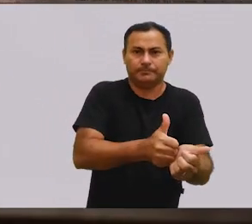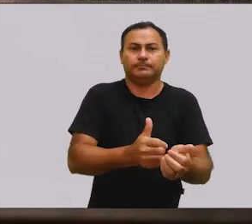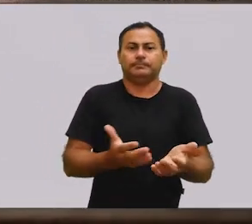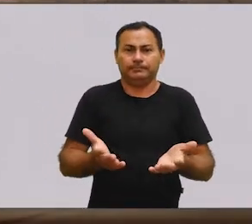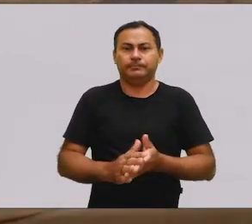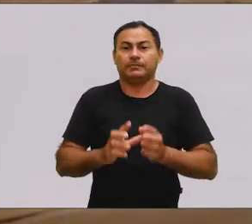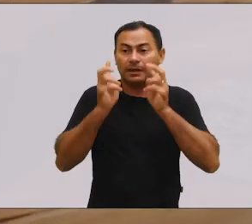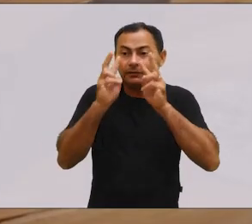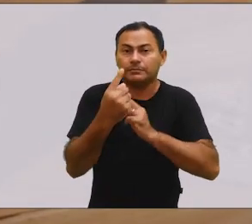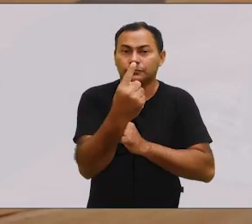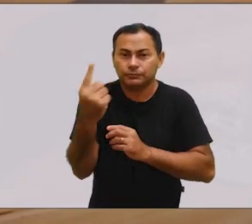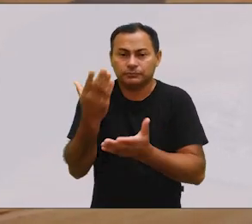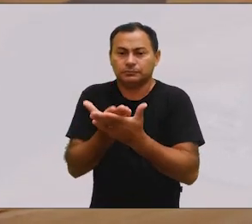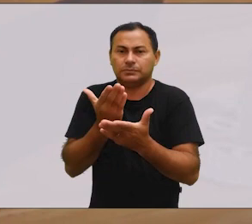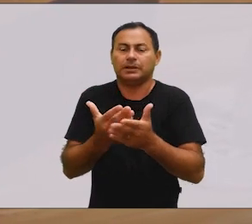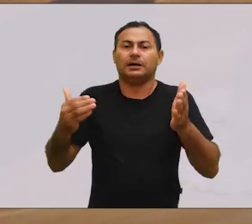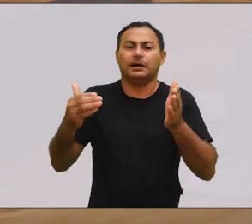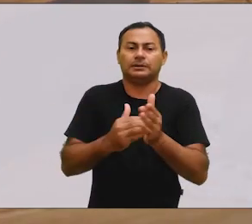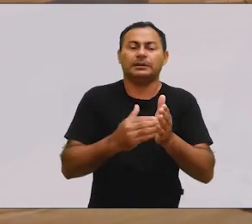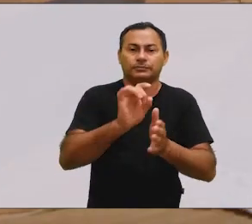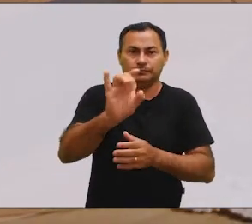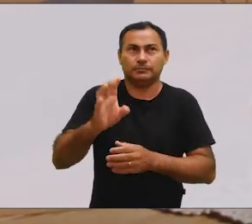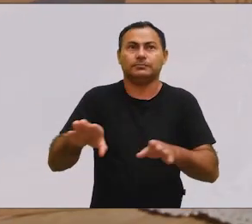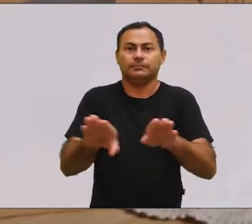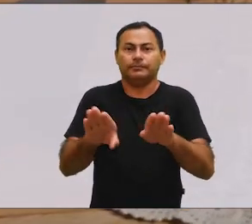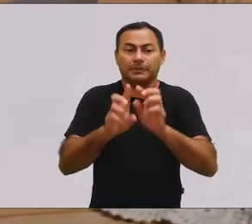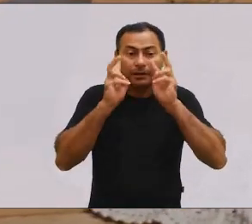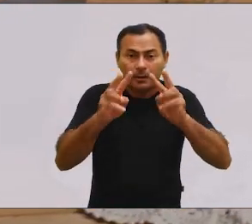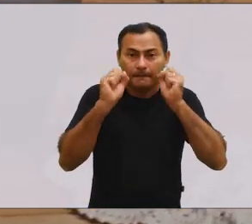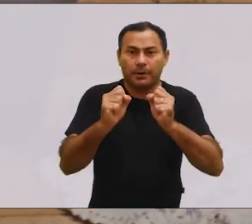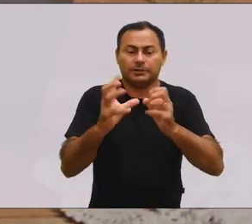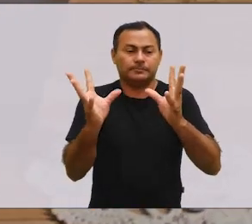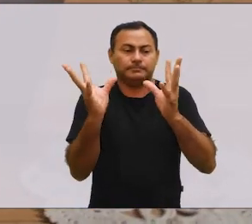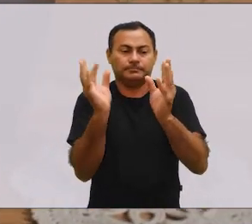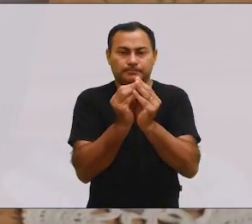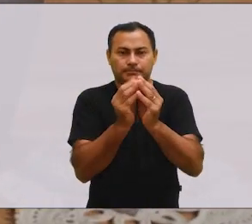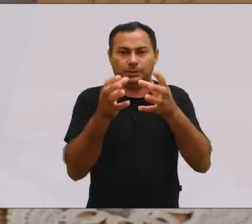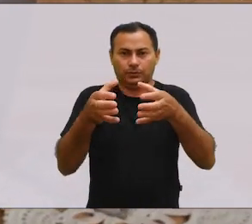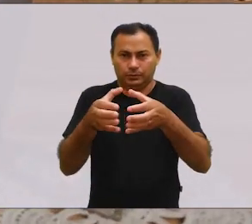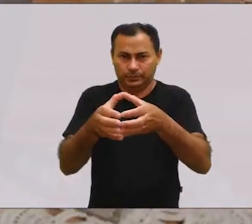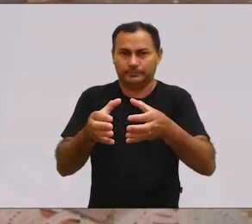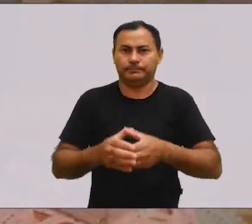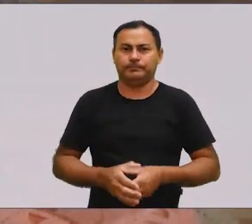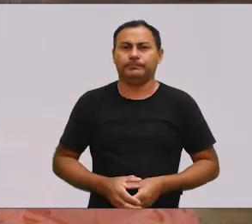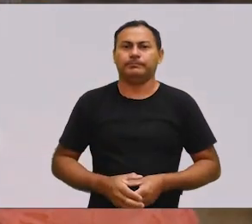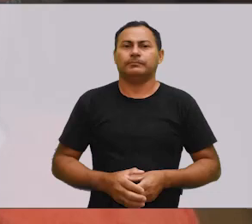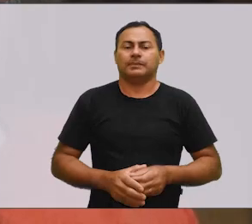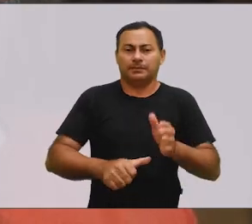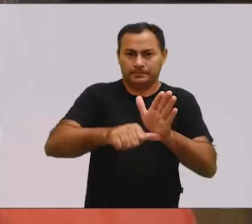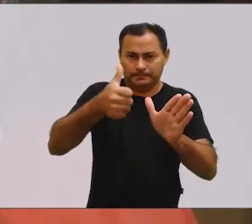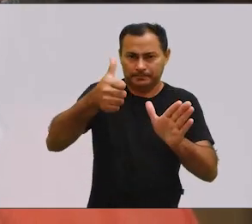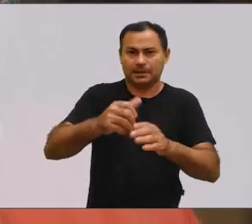perseguidos. Vimos cada uma delas individualmente e vimos também que elas podem ser agrupadas.